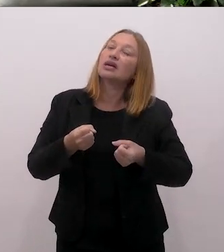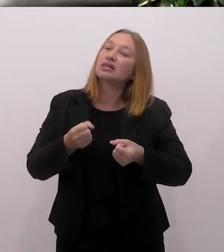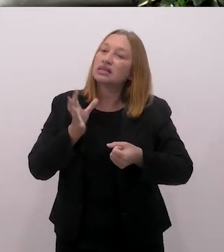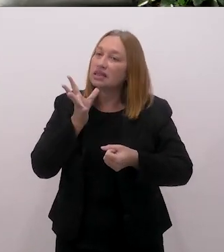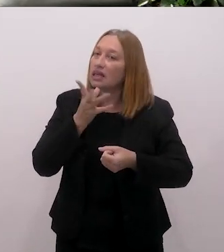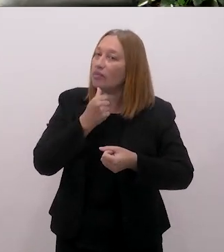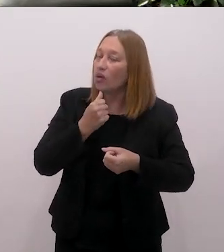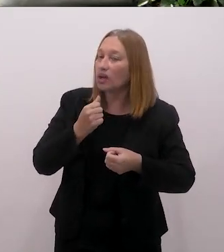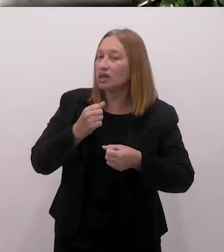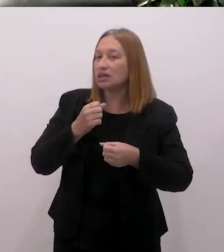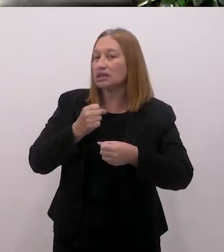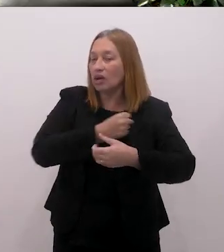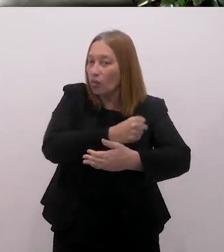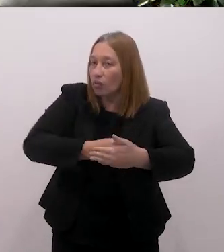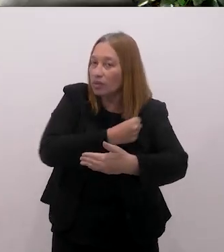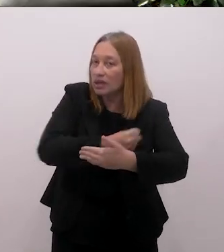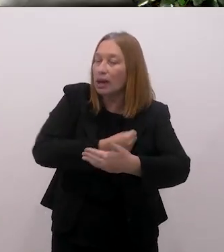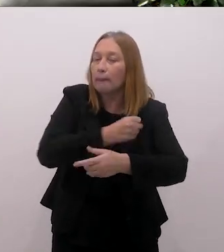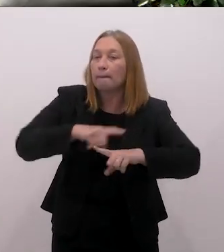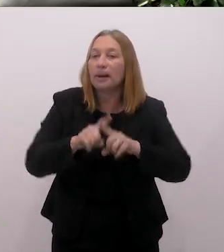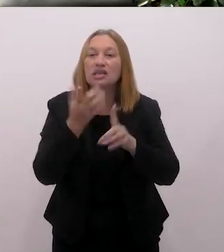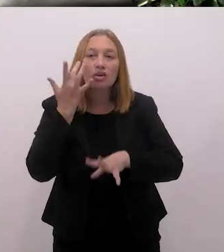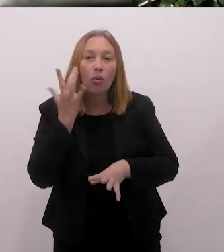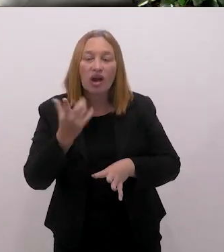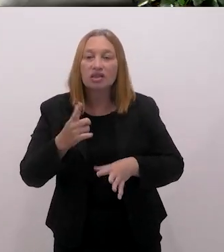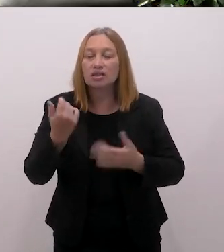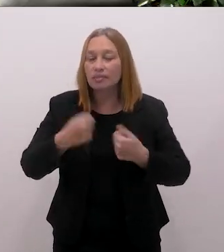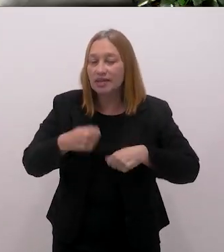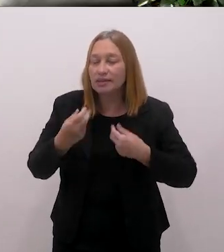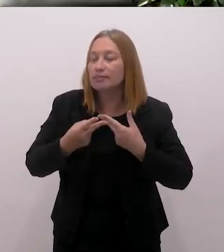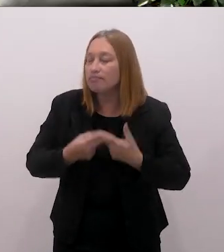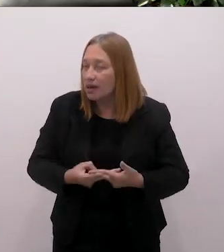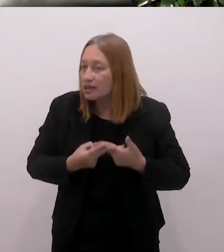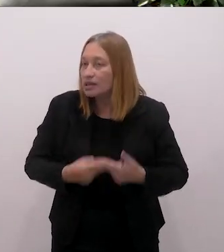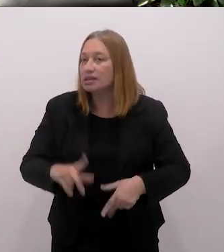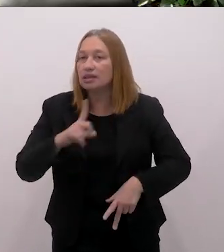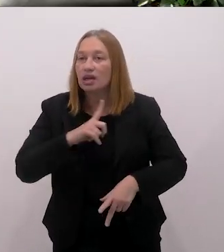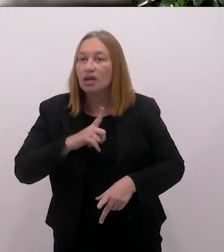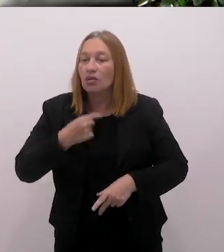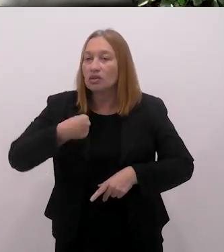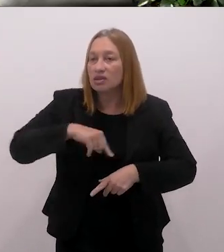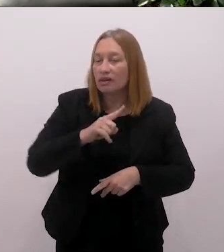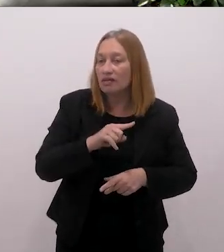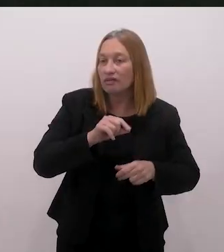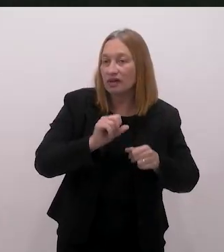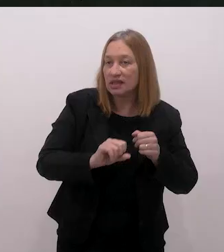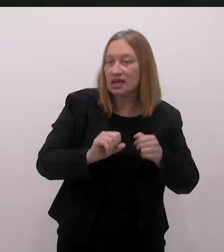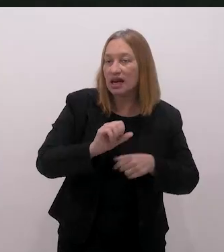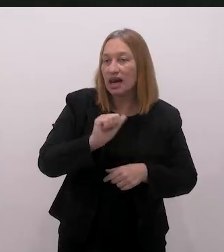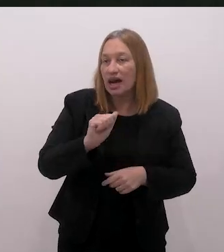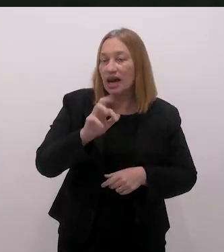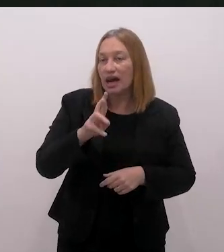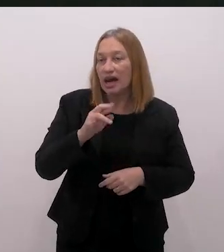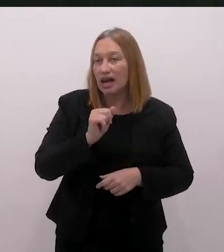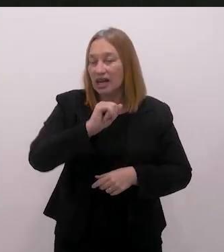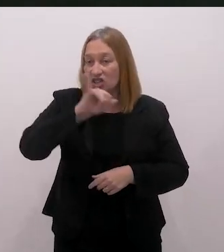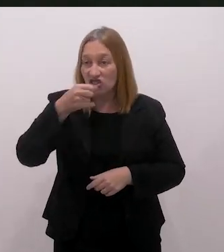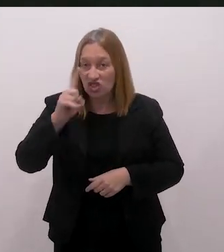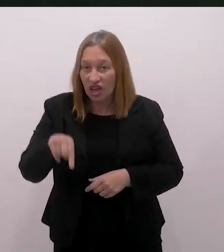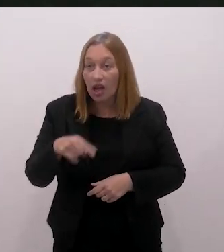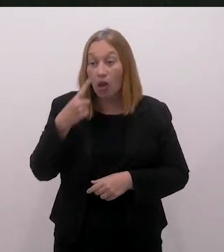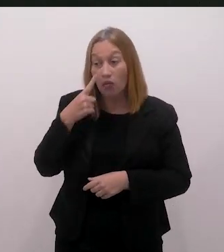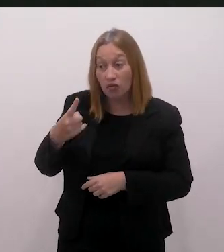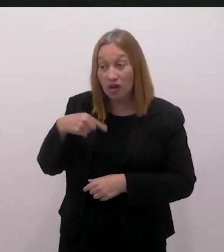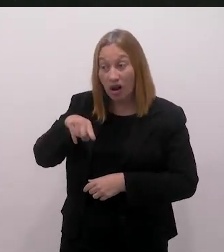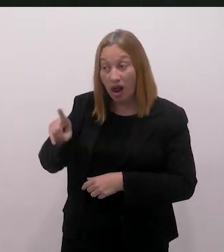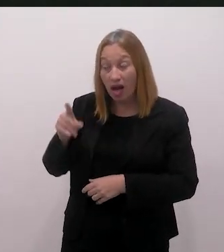Não menosprezando os outros, né? Sim. Mas eu acho assim, tem que ter uma paciência, porque quando você vai fazer um acarajé, eu